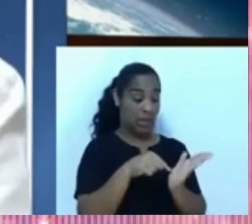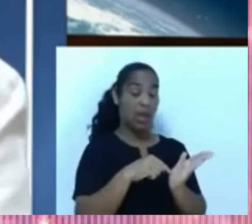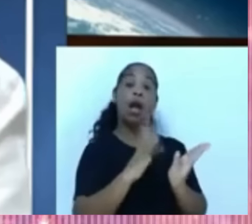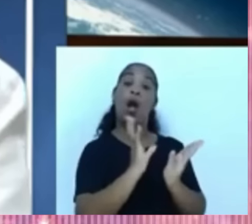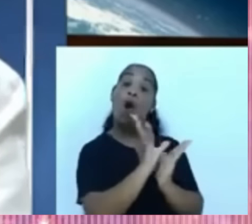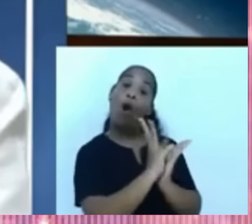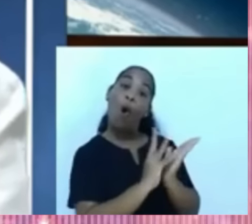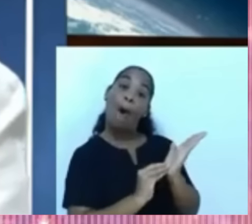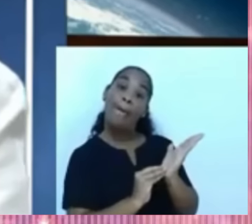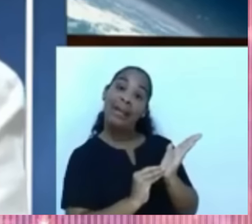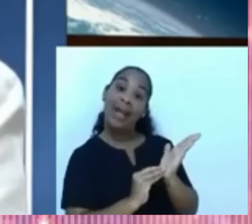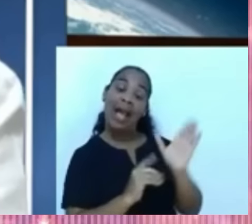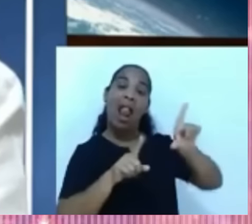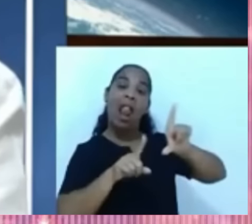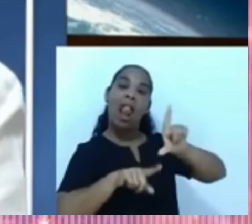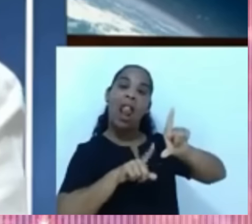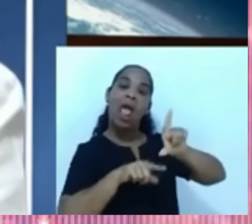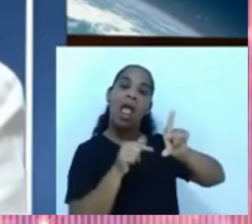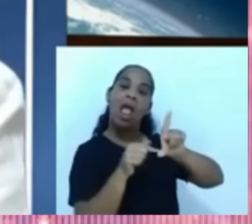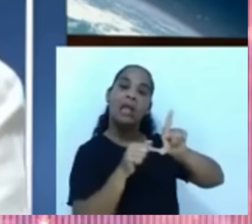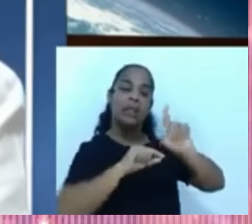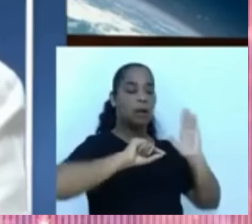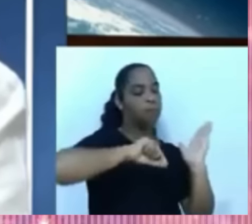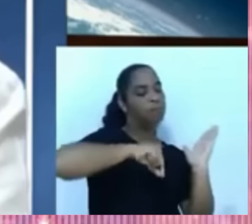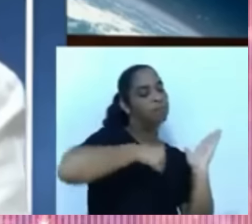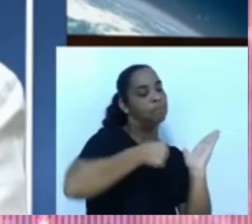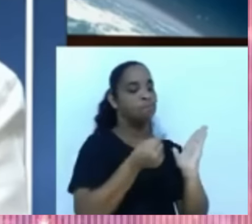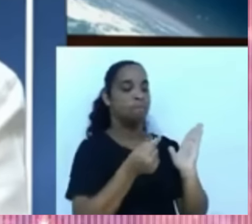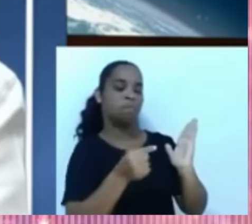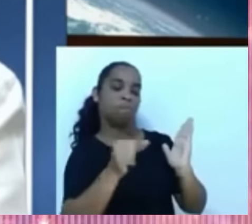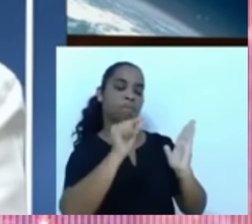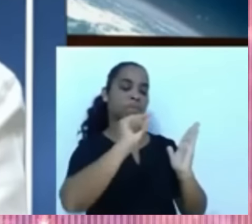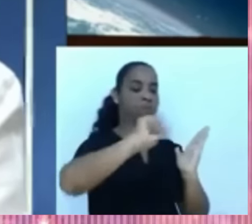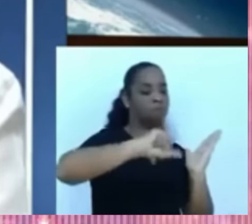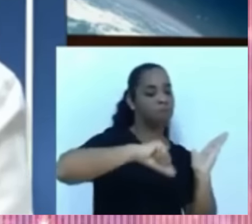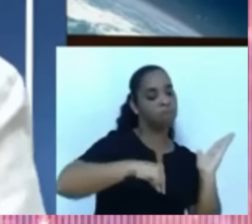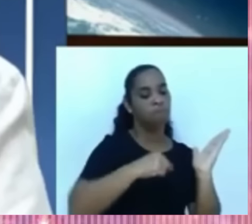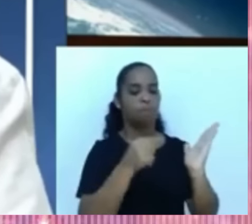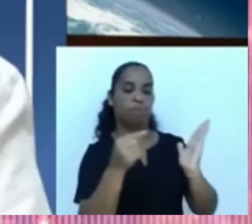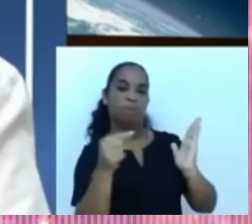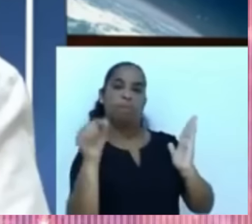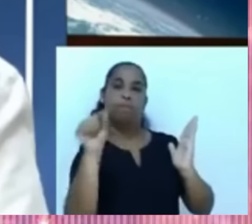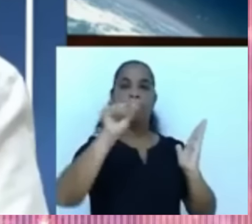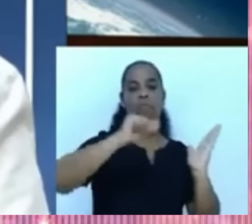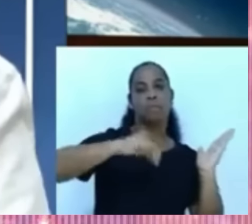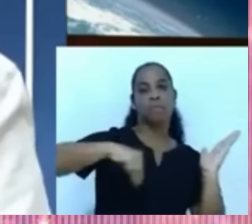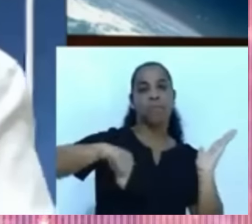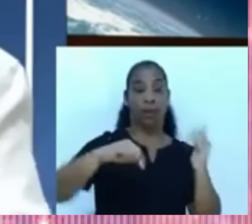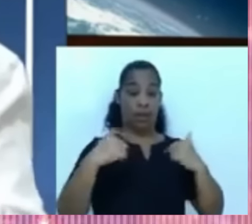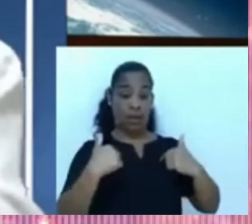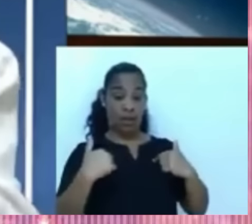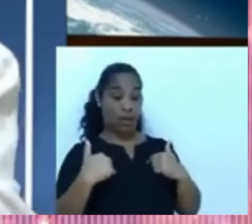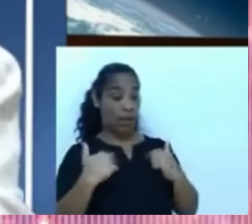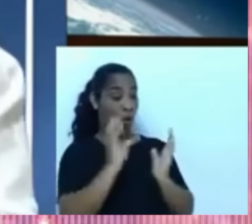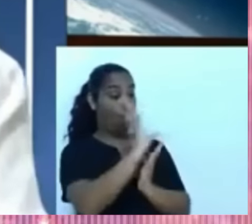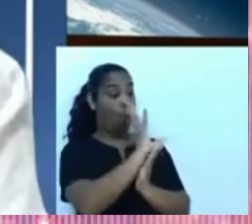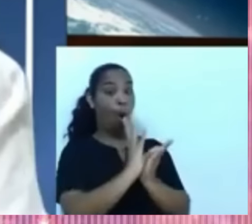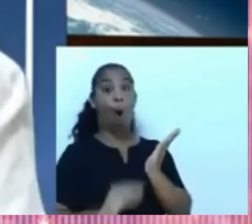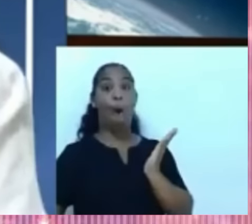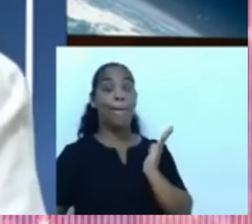para que sua letra fosse Talhada no modelo da sua letra A minha letra é uma cópia